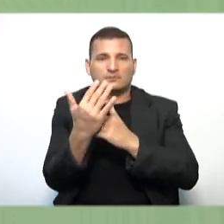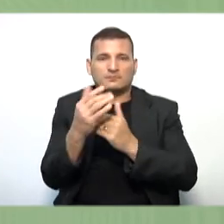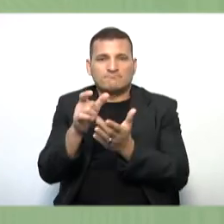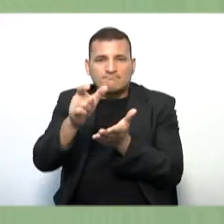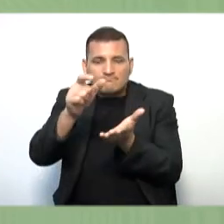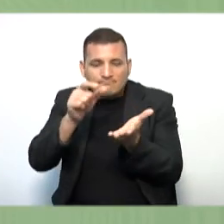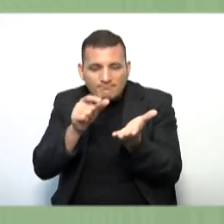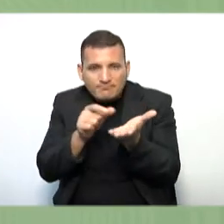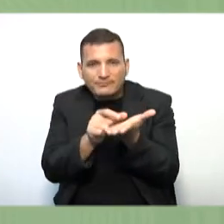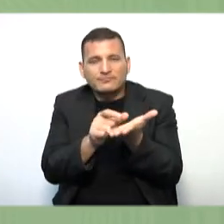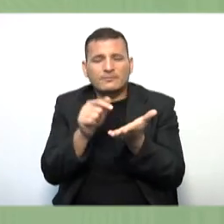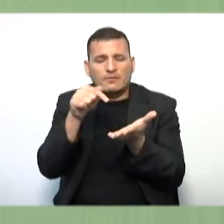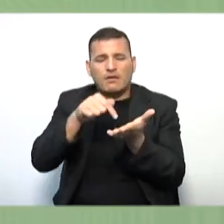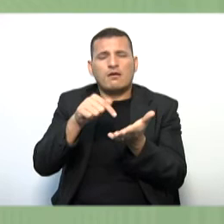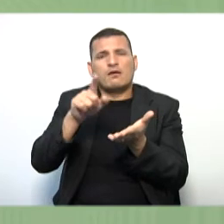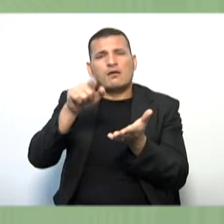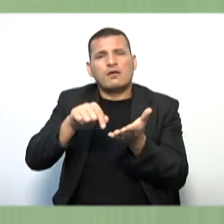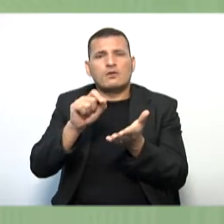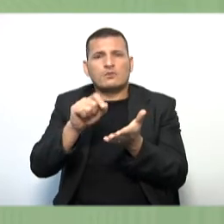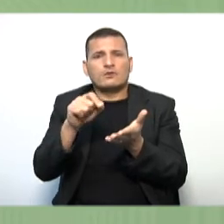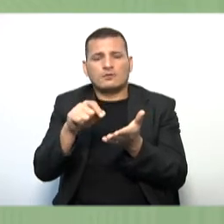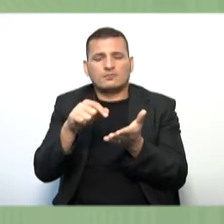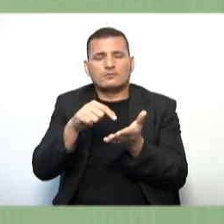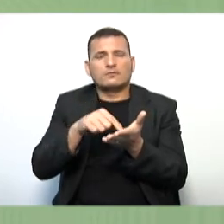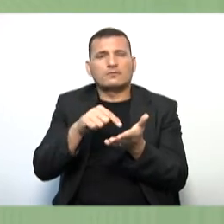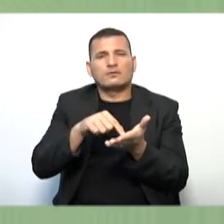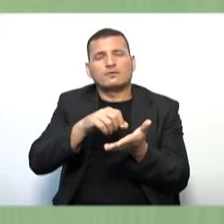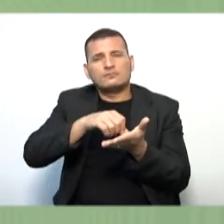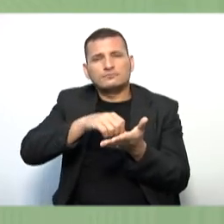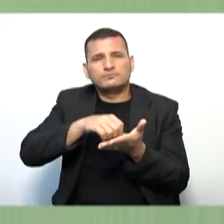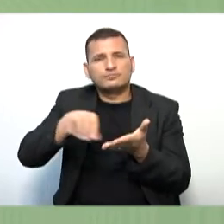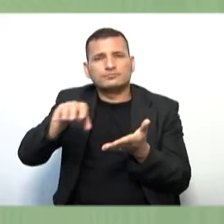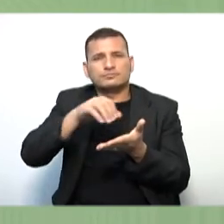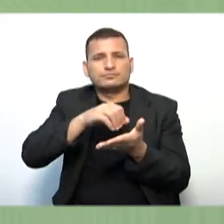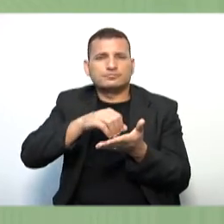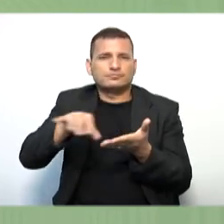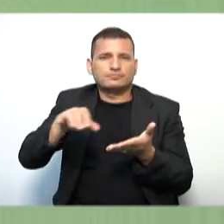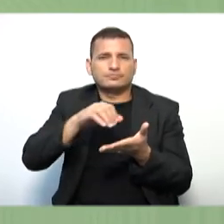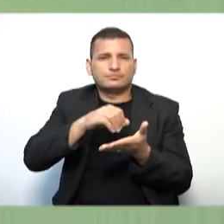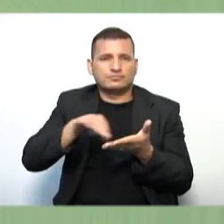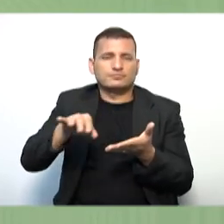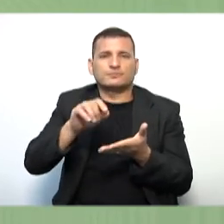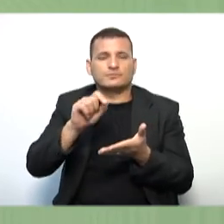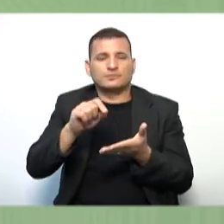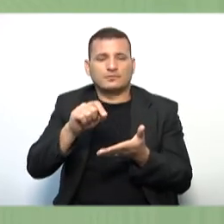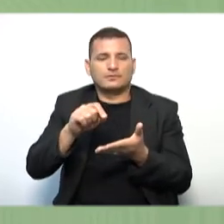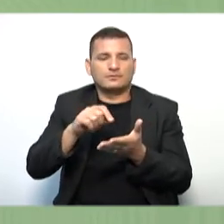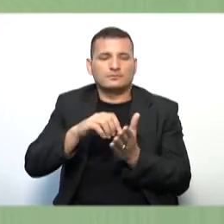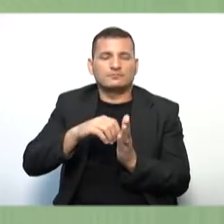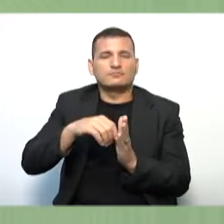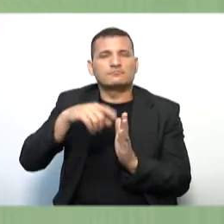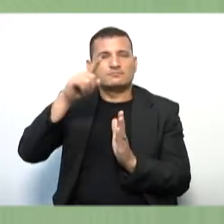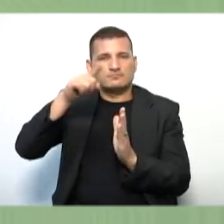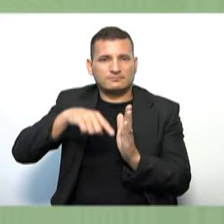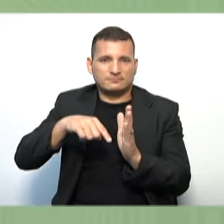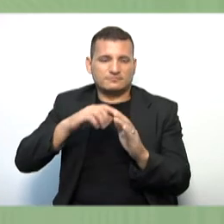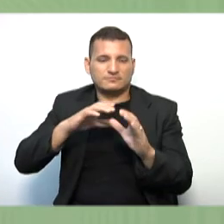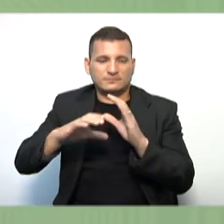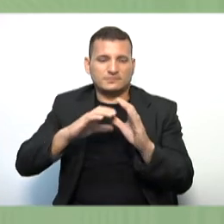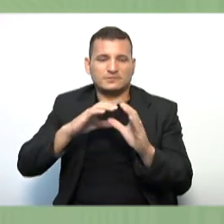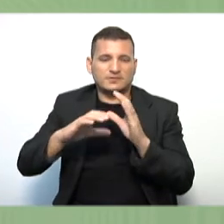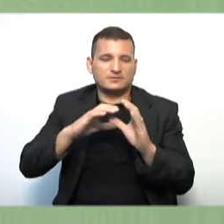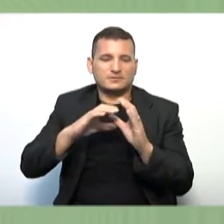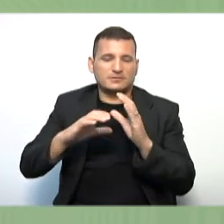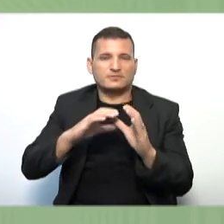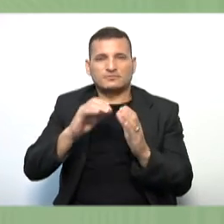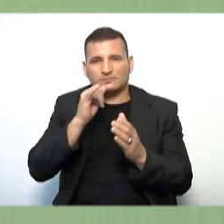E ele é que vai promover a transmissão, vamos dizer assim, a conversão da sinalização aqui desse scanner,